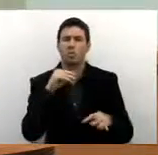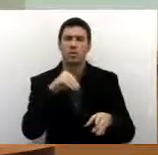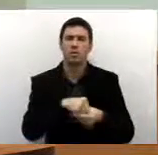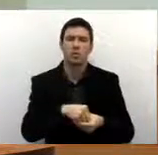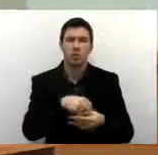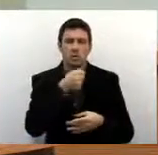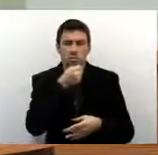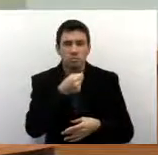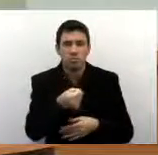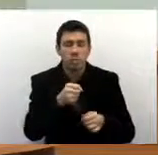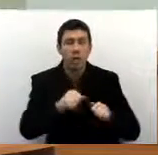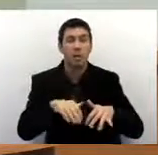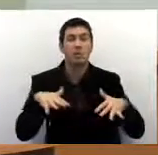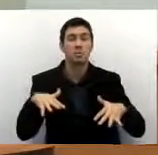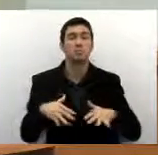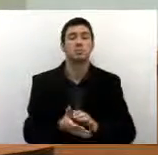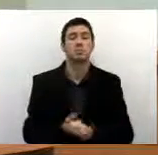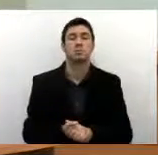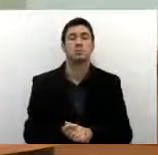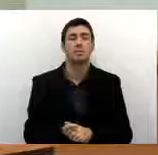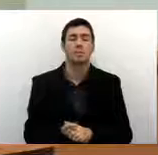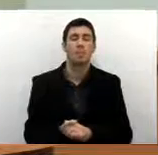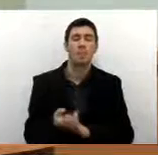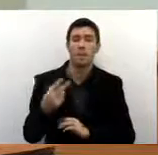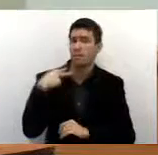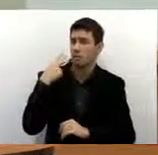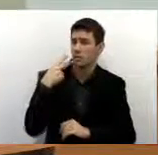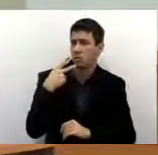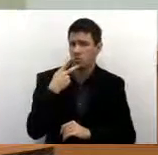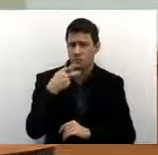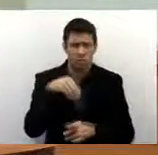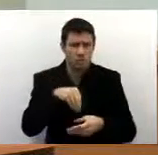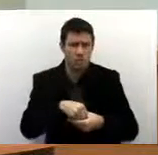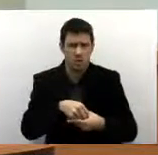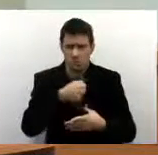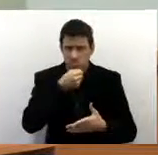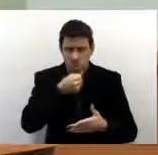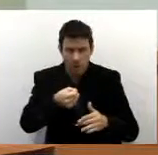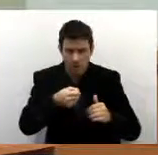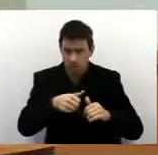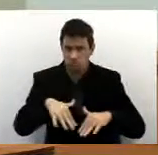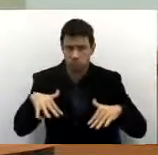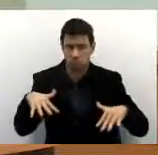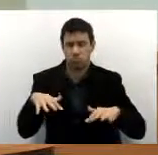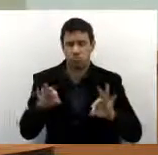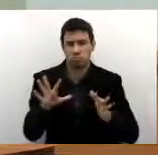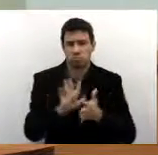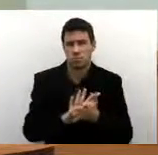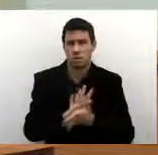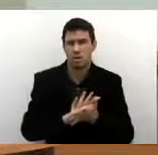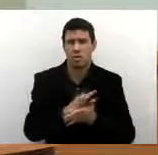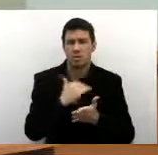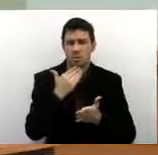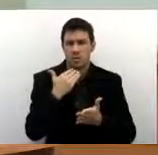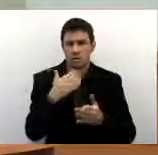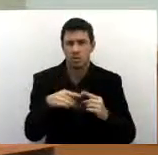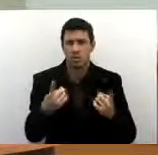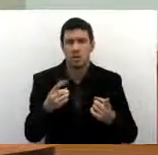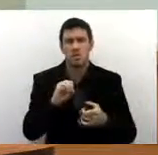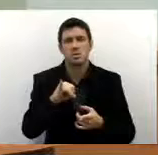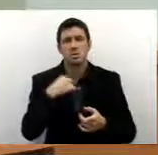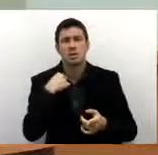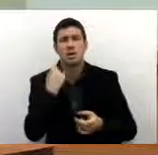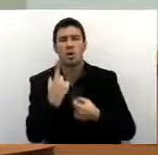no plenário? Vereador, eu não vou mandar instalar o microfone no plenário, mas se algum